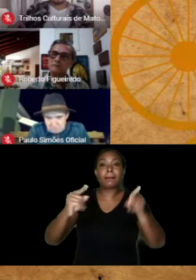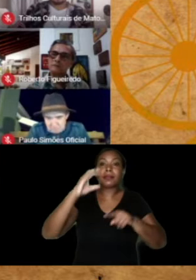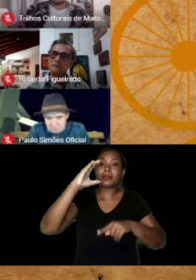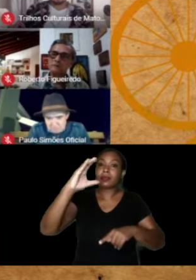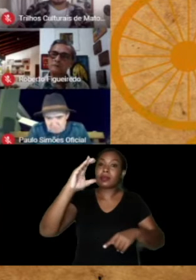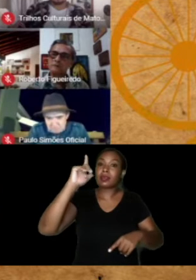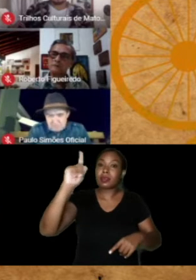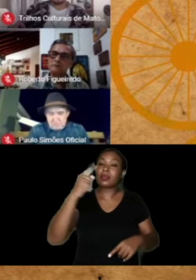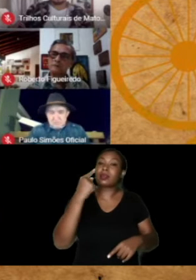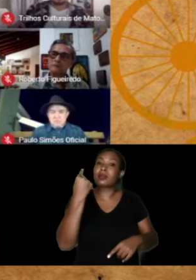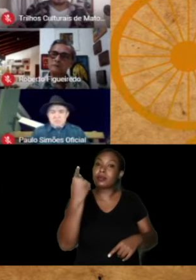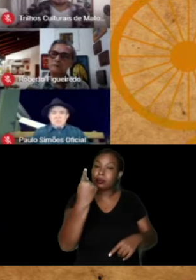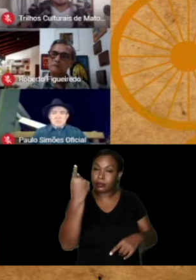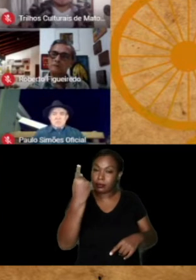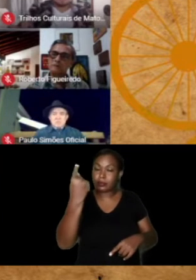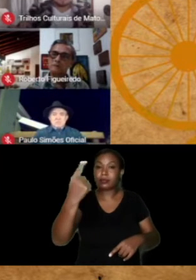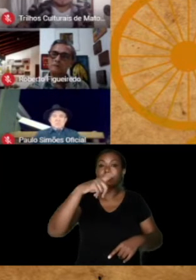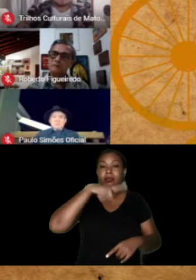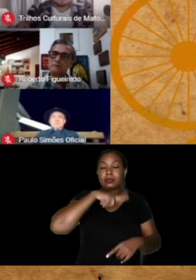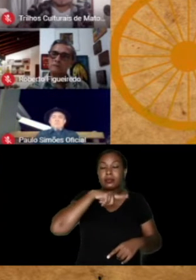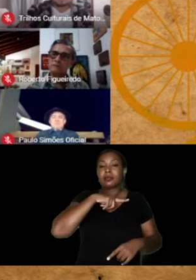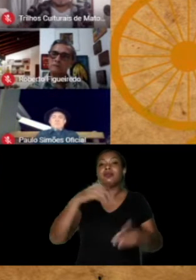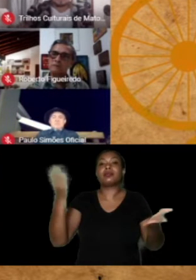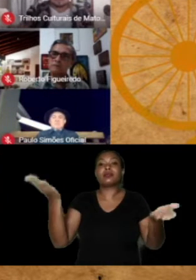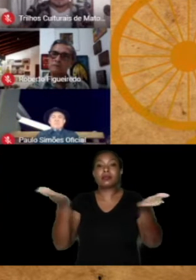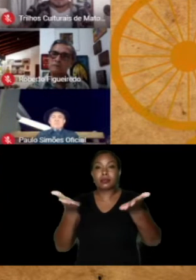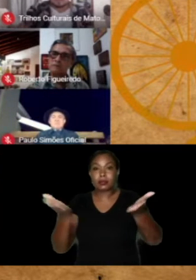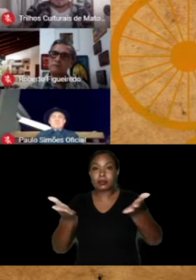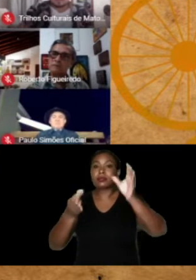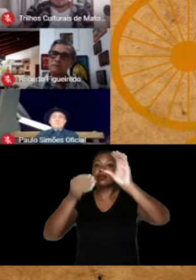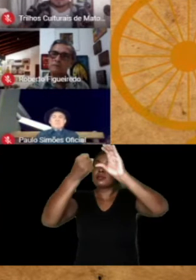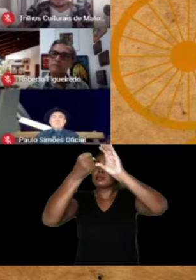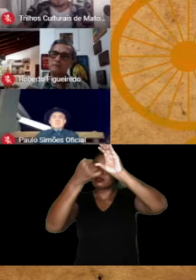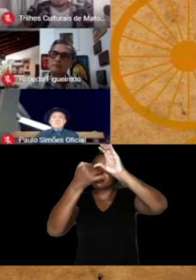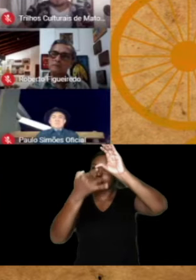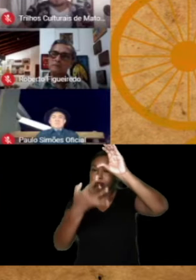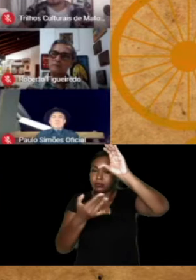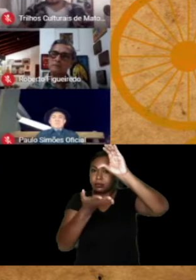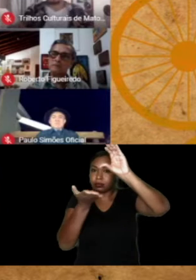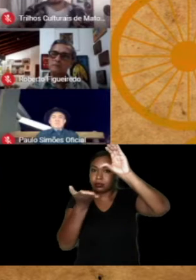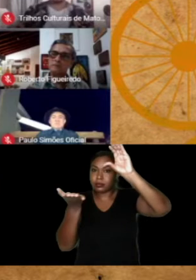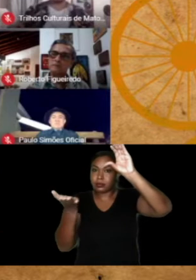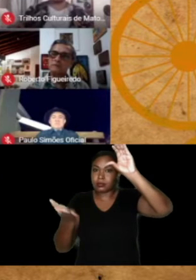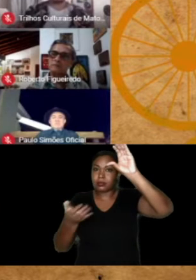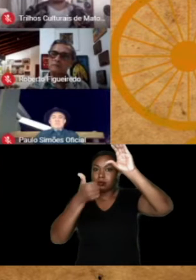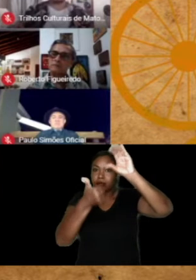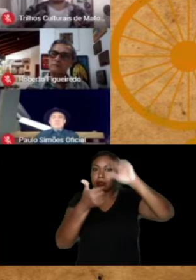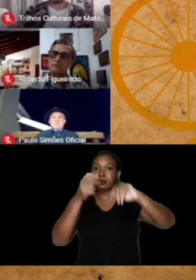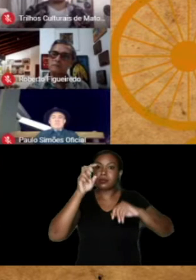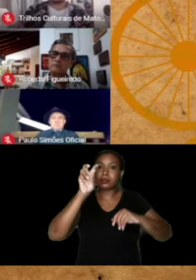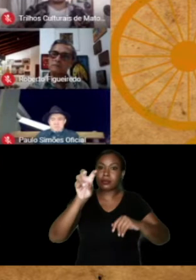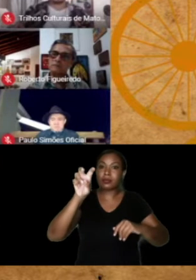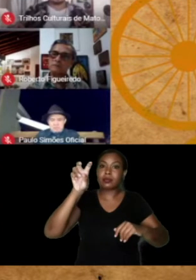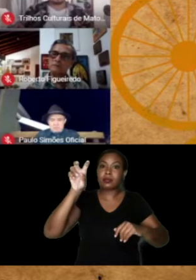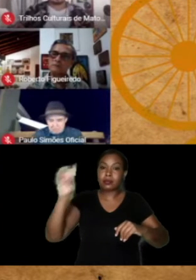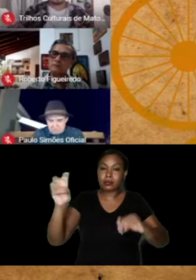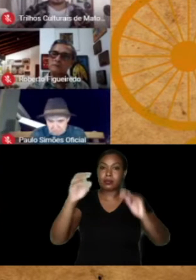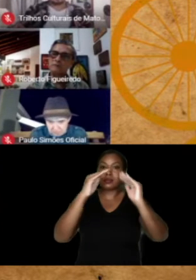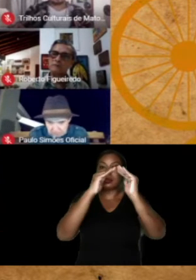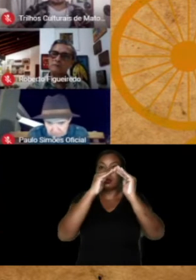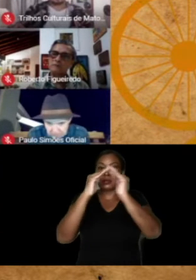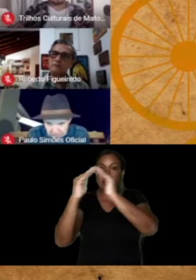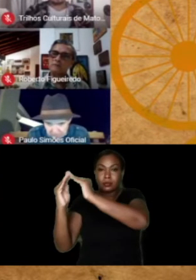único caso aonde tem essa característica de ter os 155 imóveis tombados